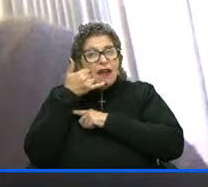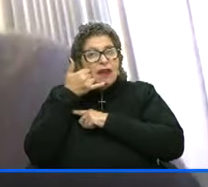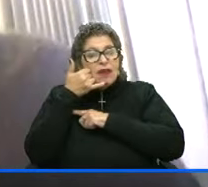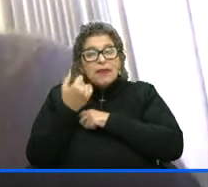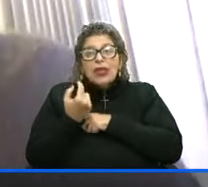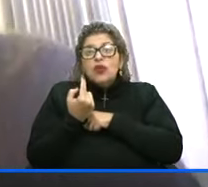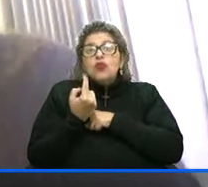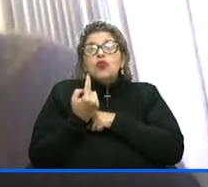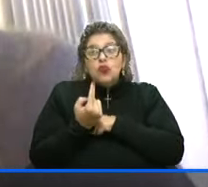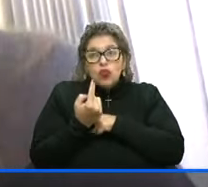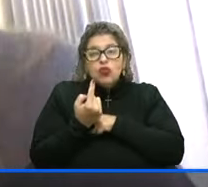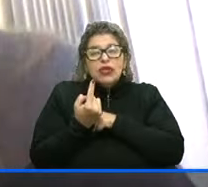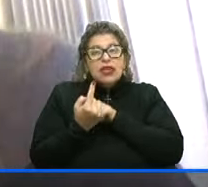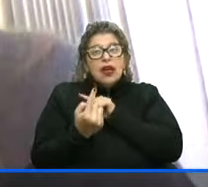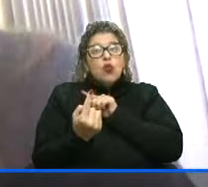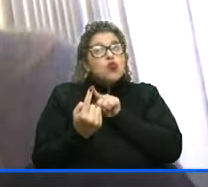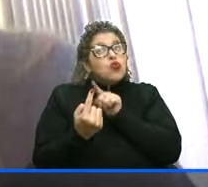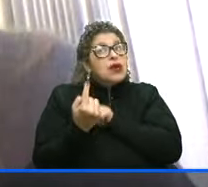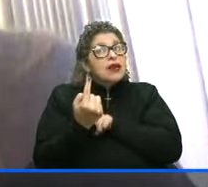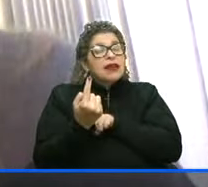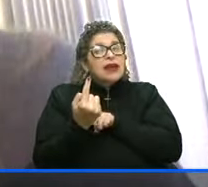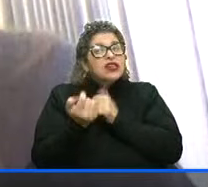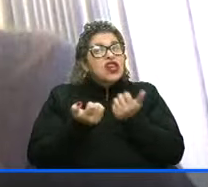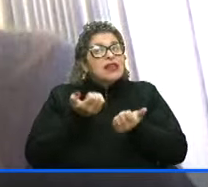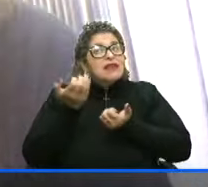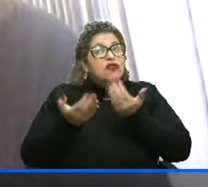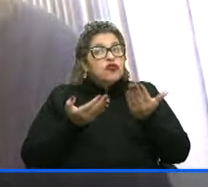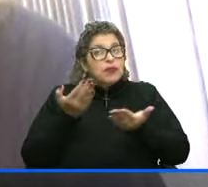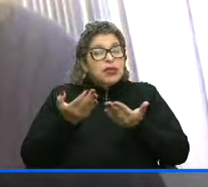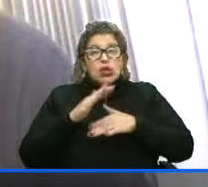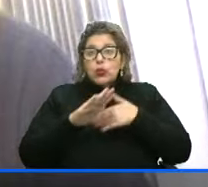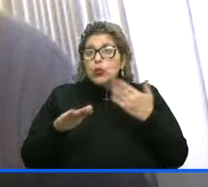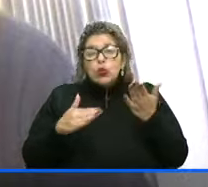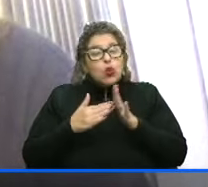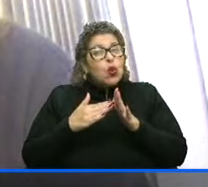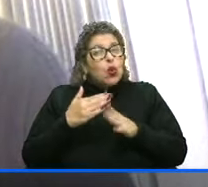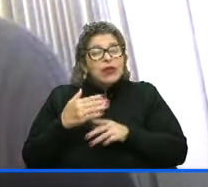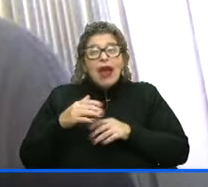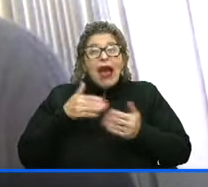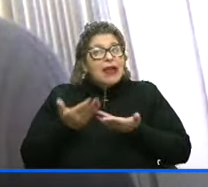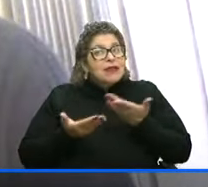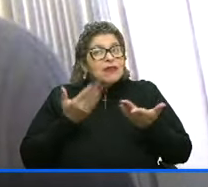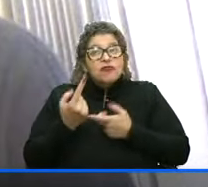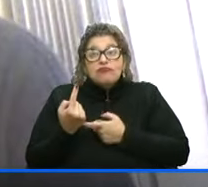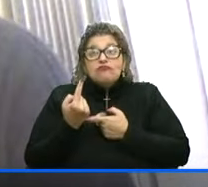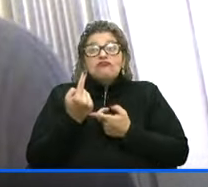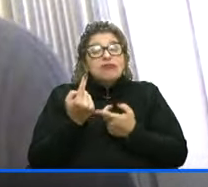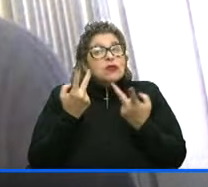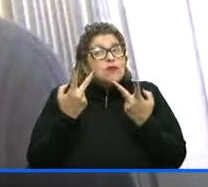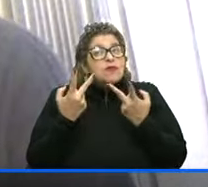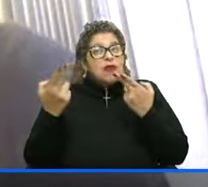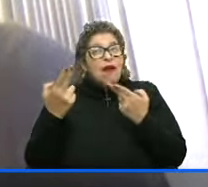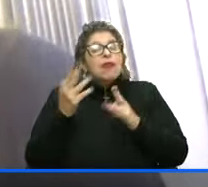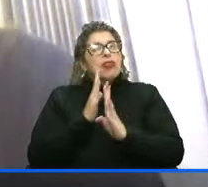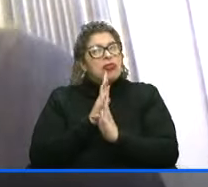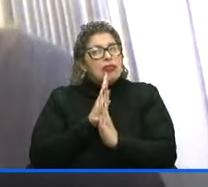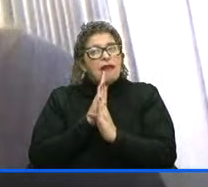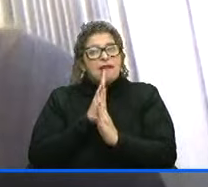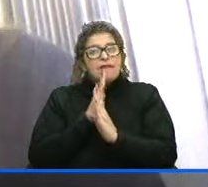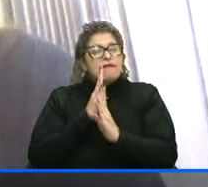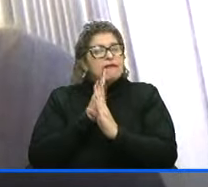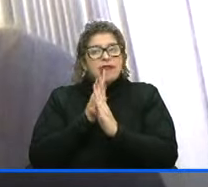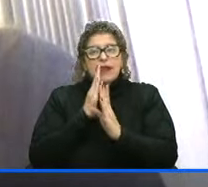uma unidade de atendimento. Então, todo mundo é atendido igual, da mesma forma, tem a fila, a gente